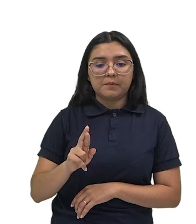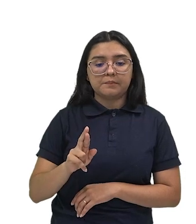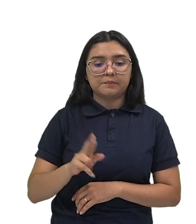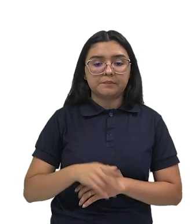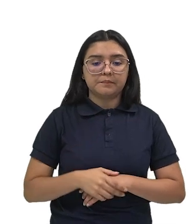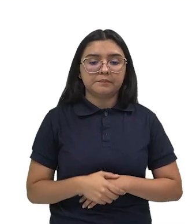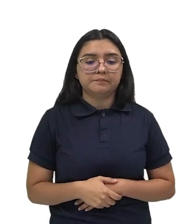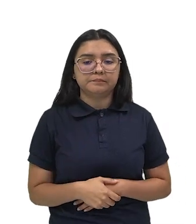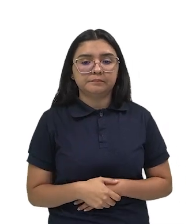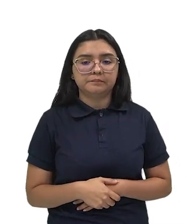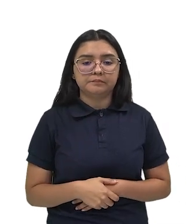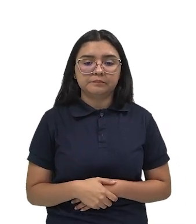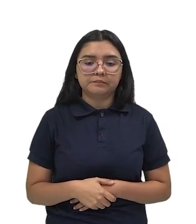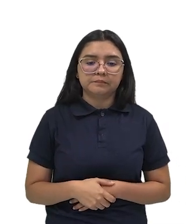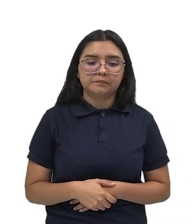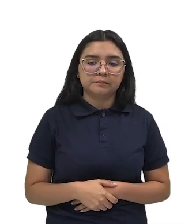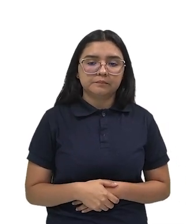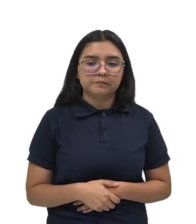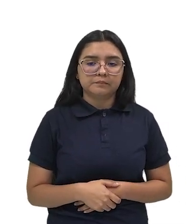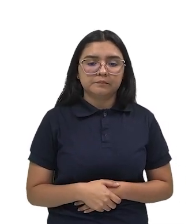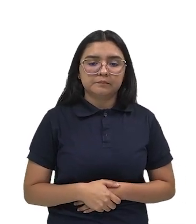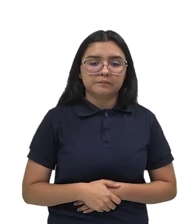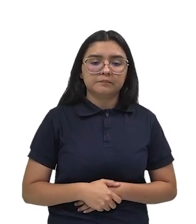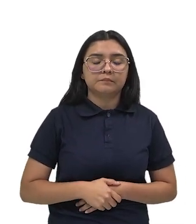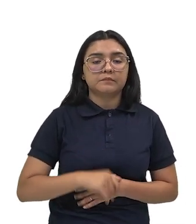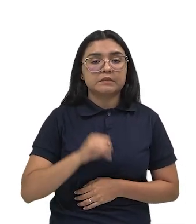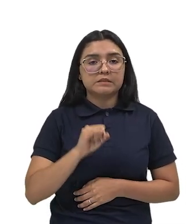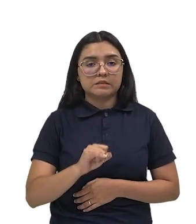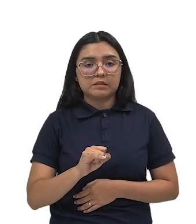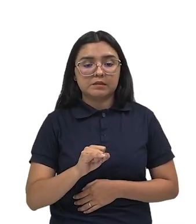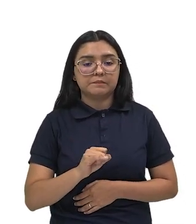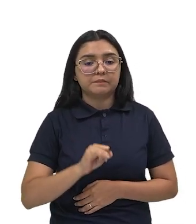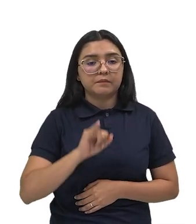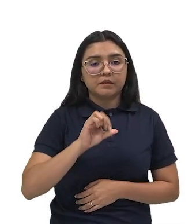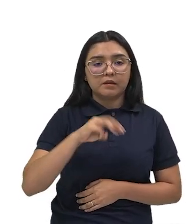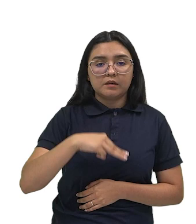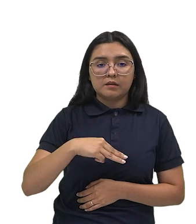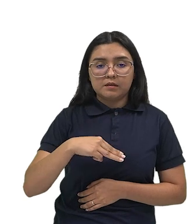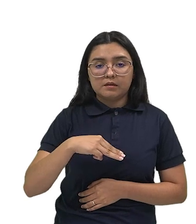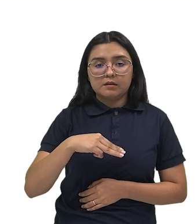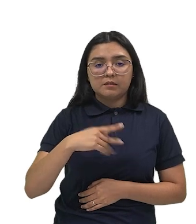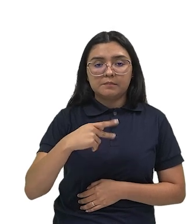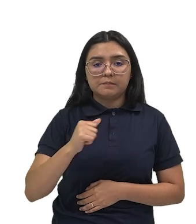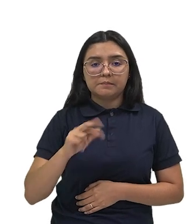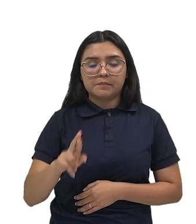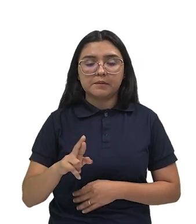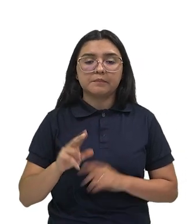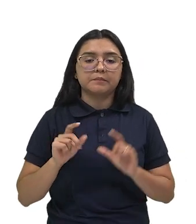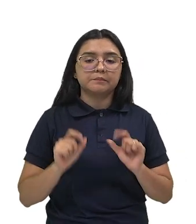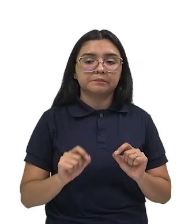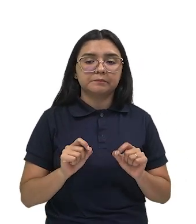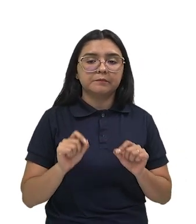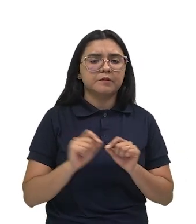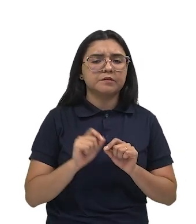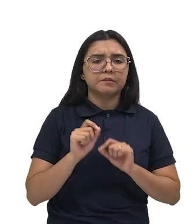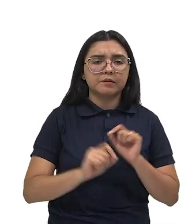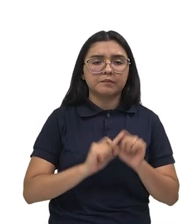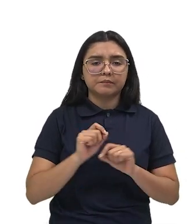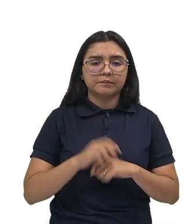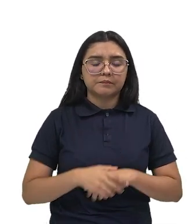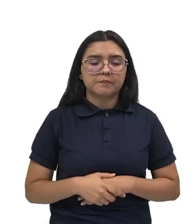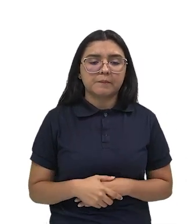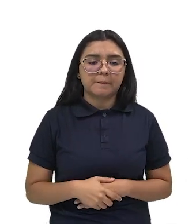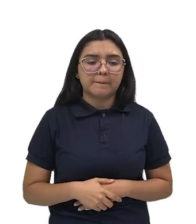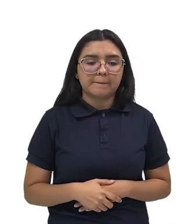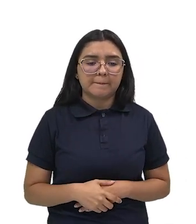se for par. Se for ímpar, você vai exatamente fazer o